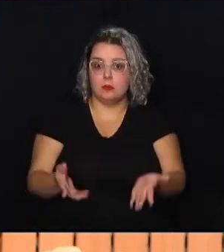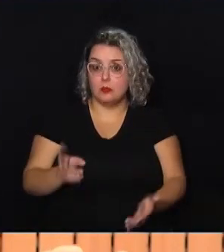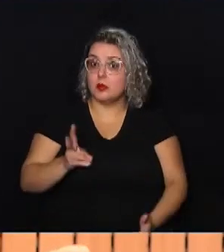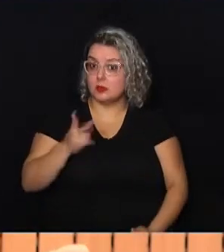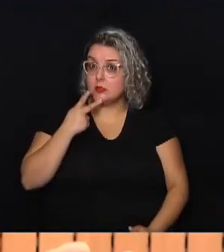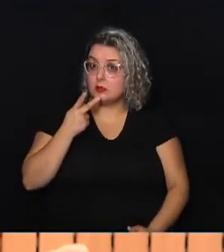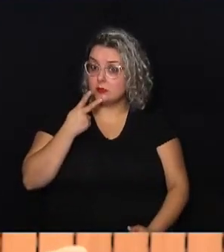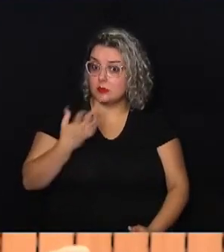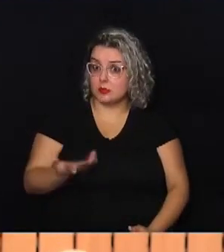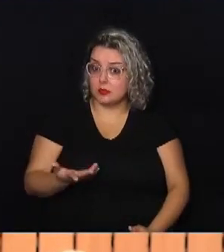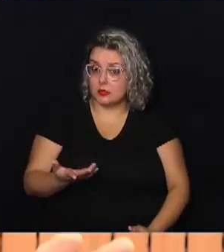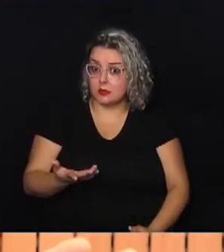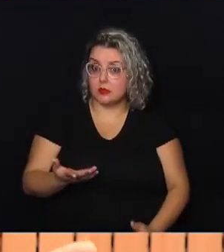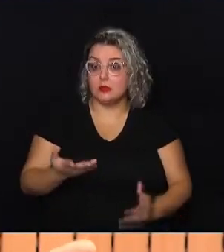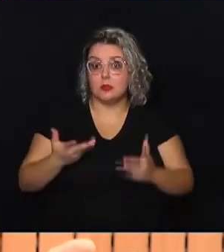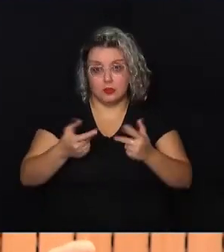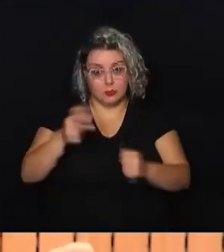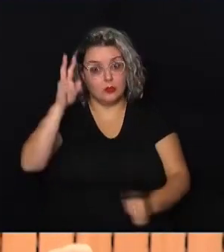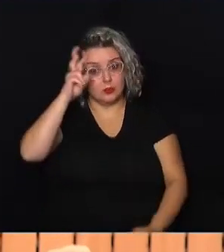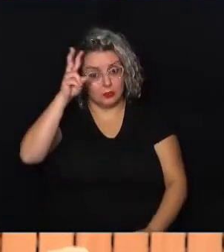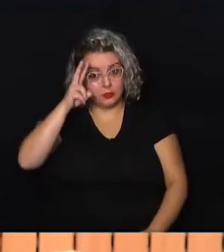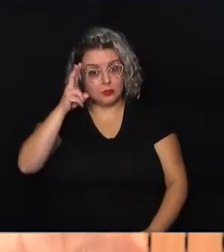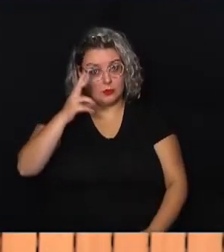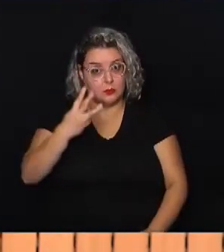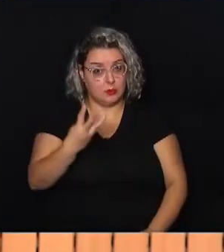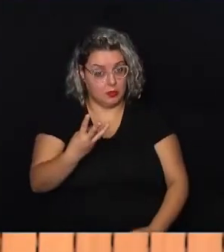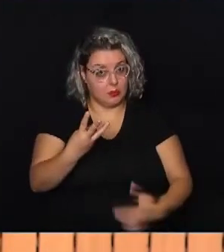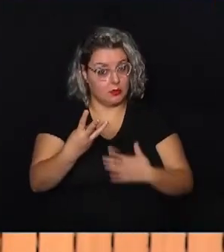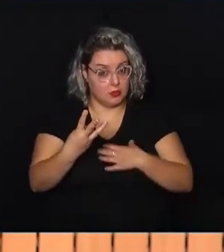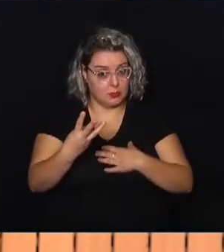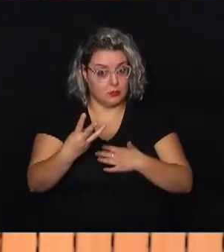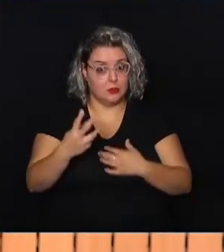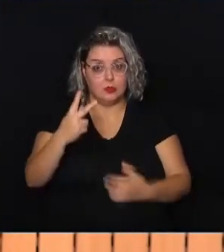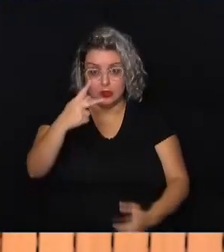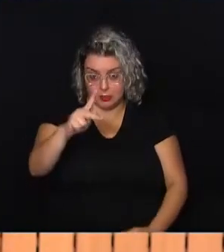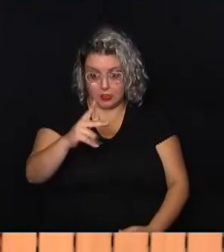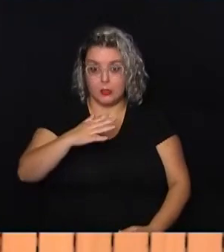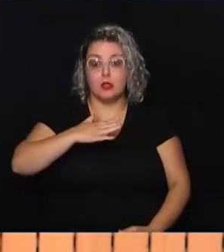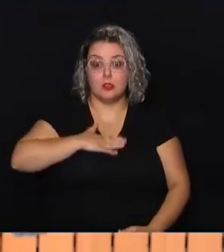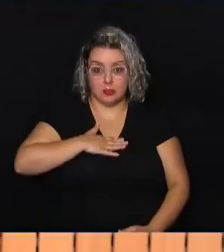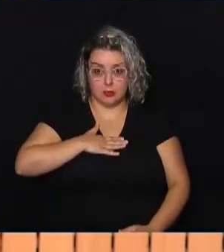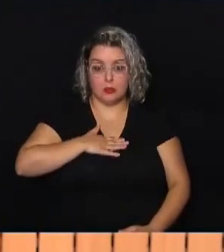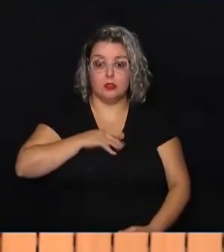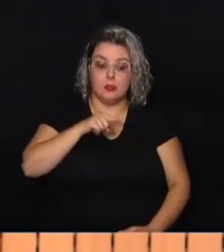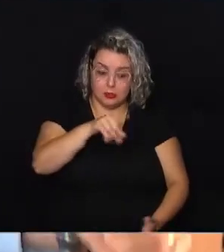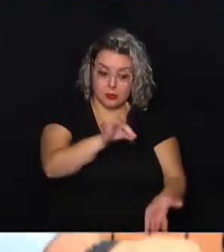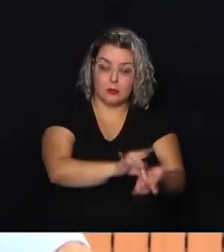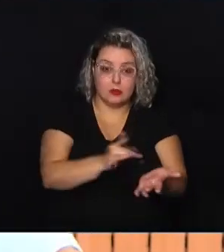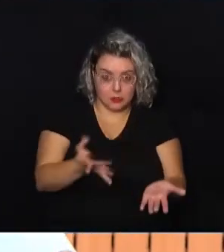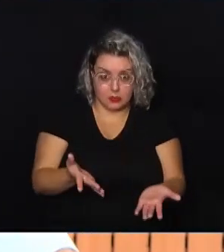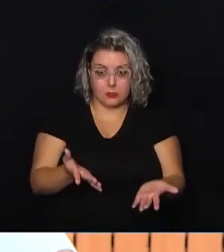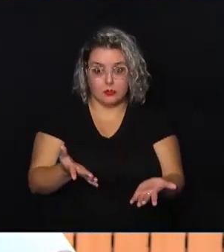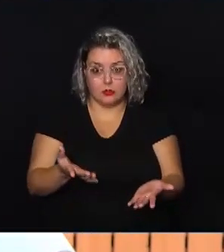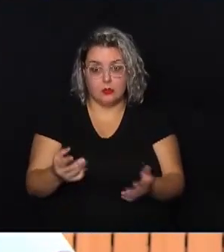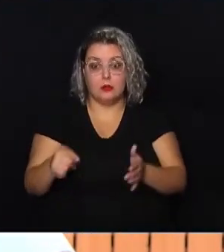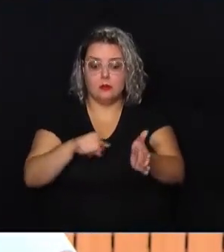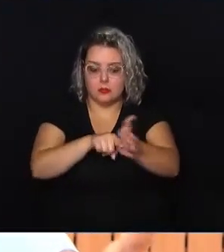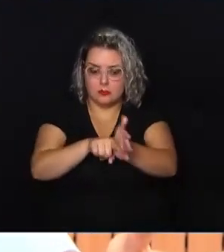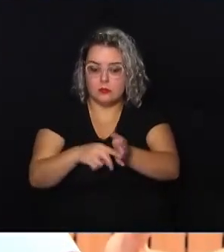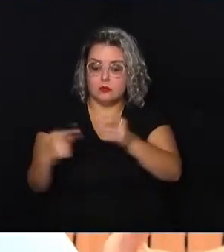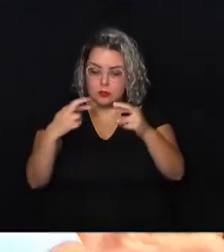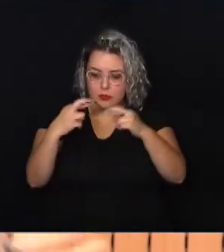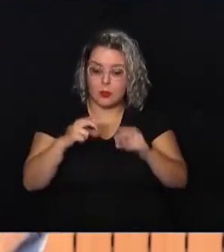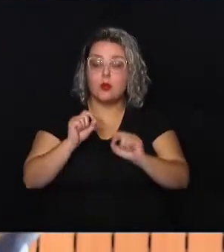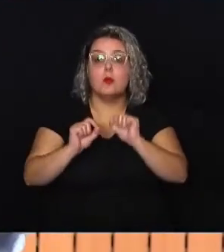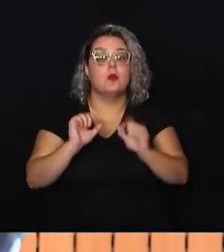digo que toda a história tem 3 versões, a sua, a minha e a verdadeira. Então, vamos levantar, ver o que realmente